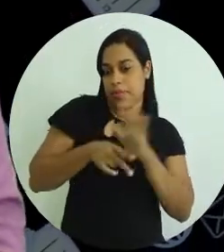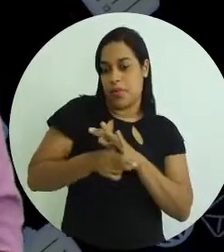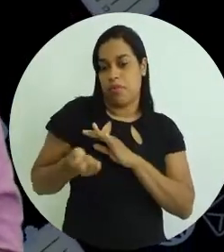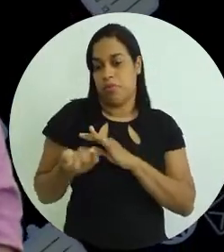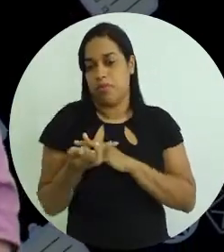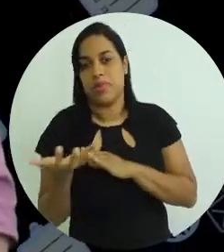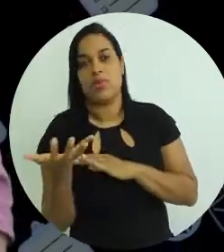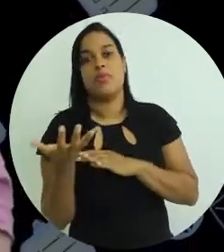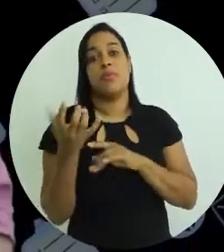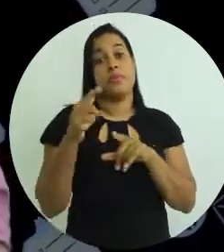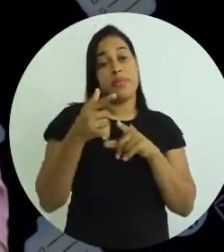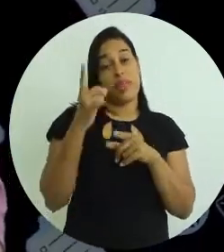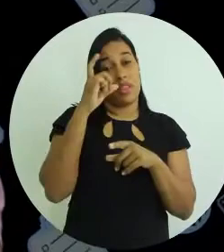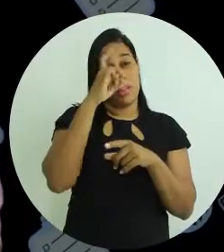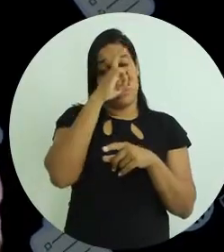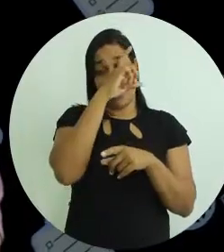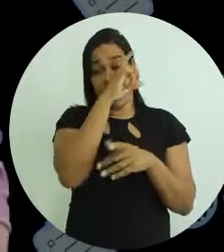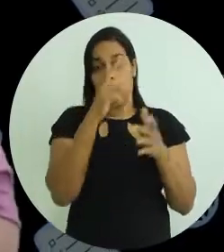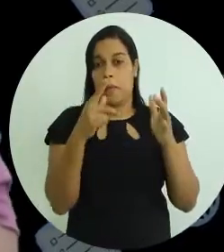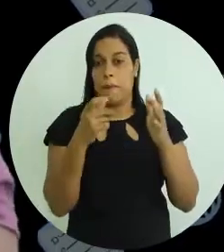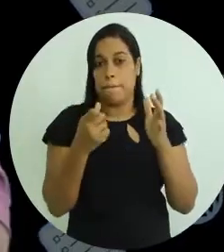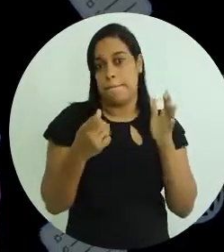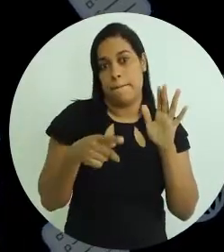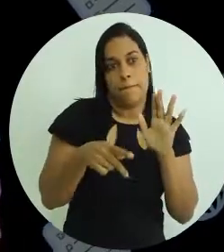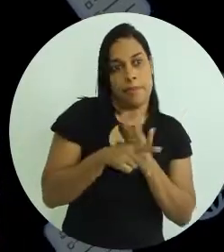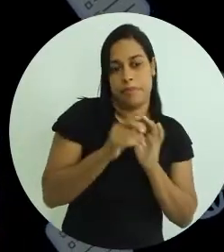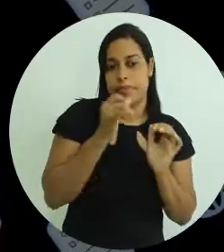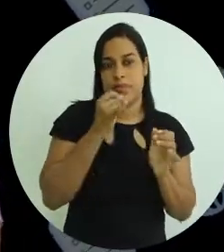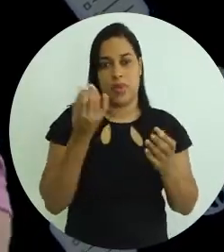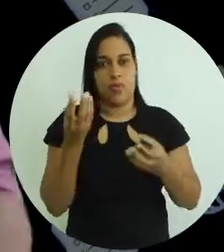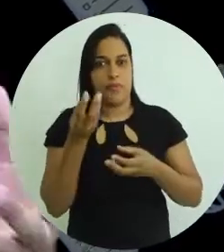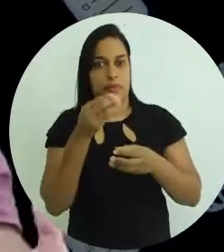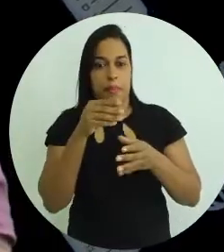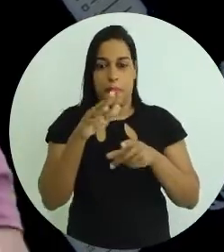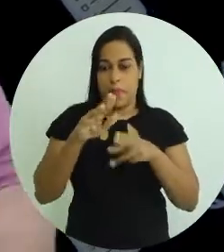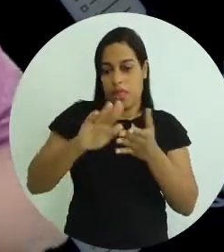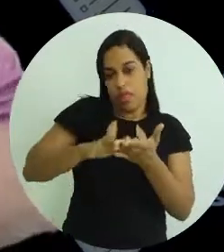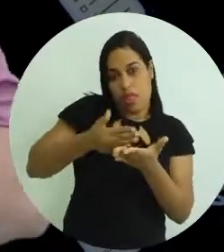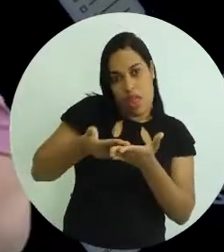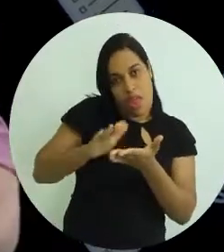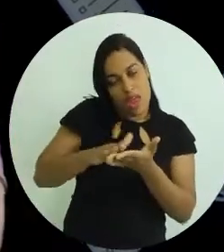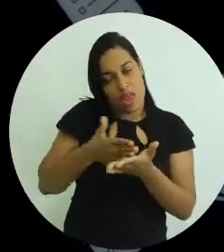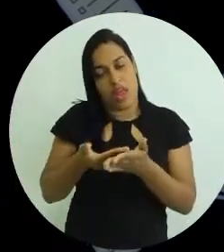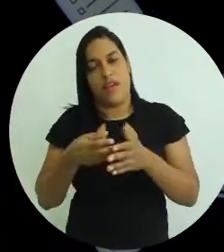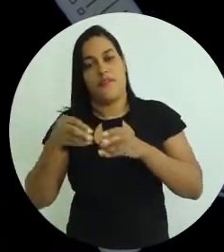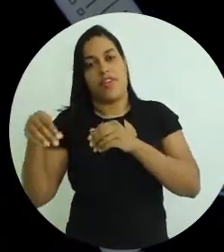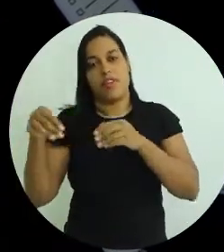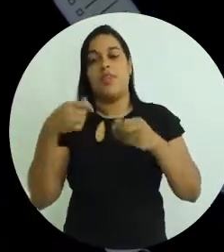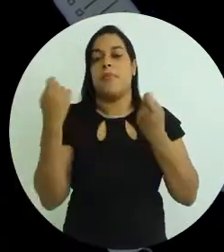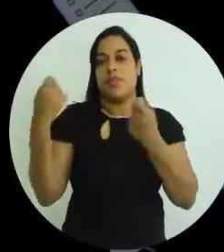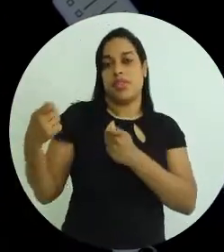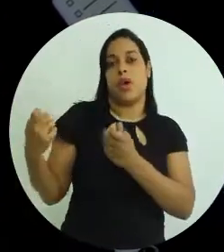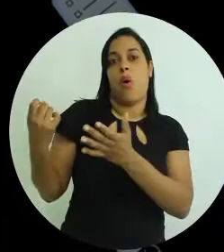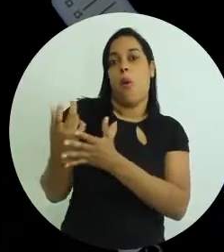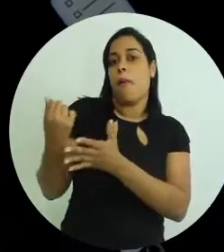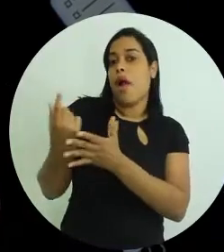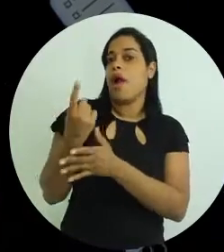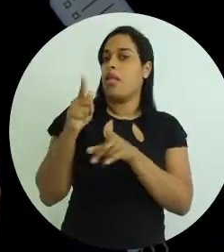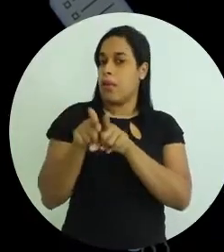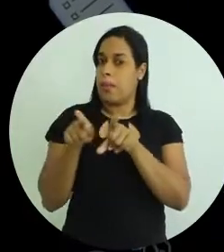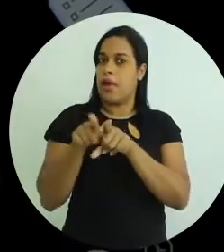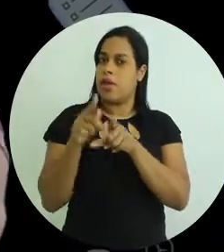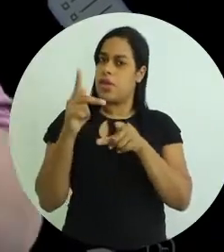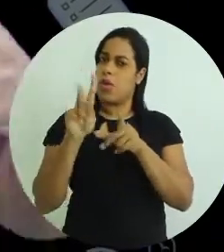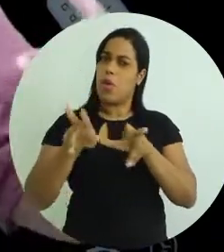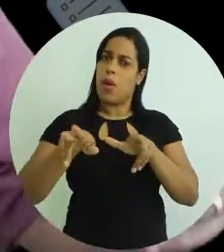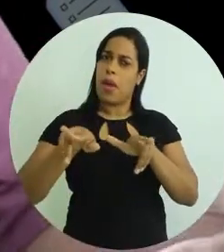Tudo bem, mas dificilmente ele vai produzir a própria farinha, vai produzir a própria manteiga, então ele vai ter que continuar comprando. A mesma coisa acontece com a